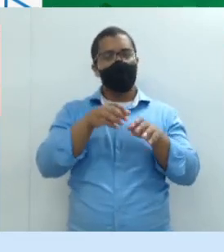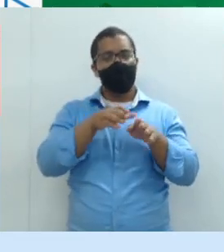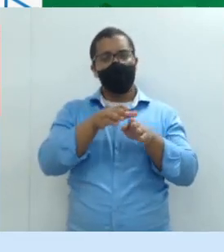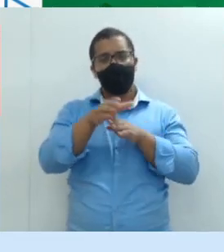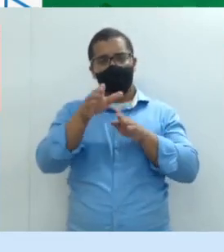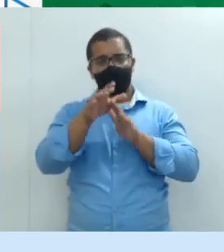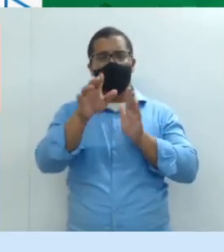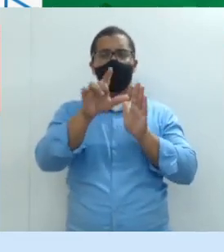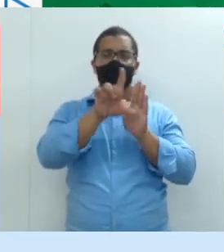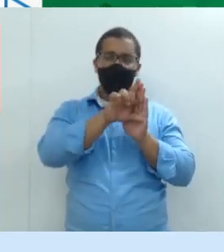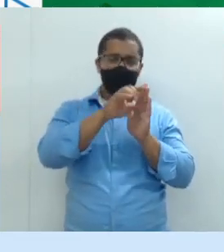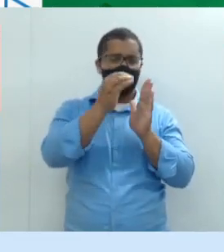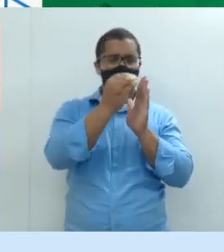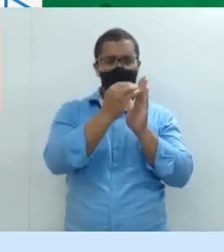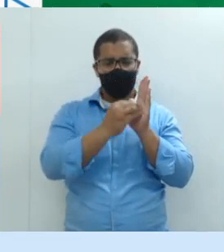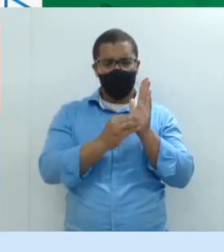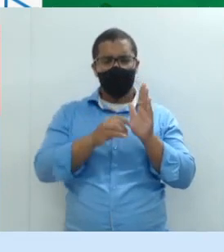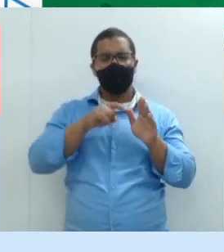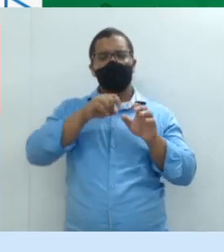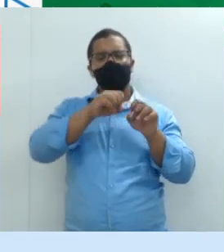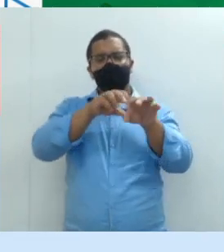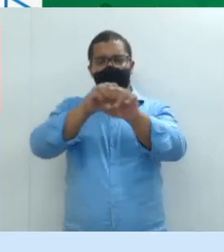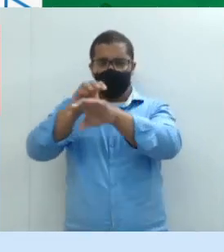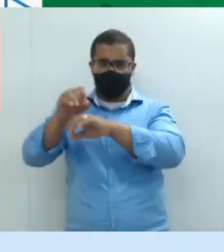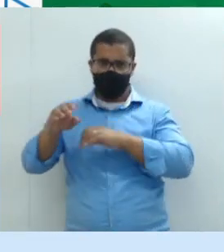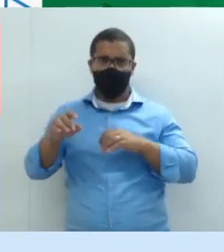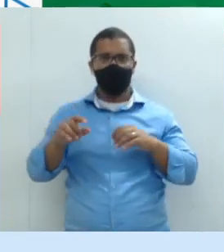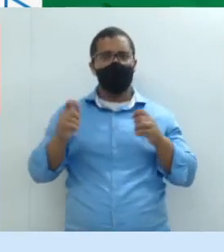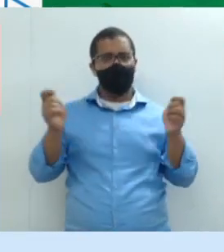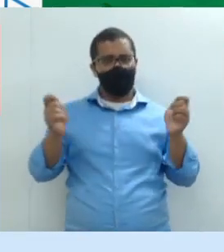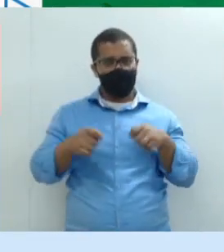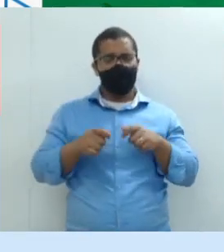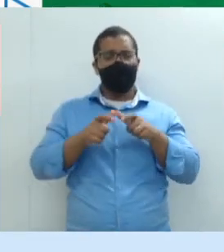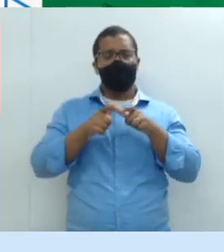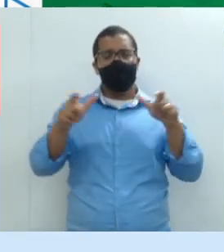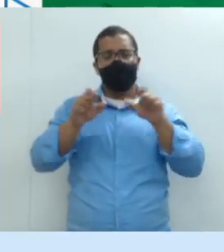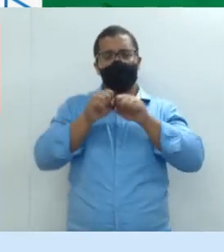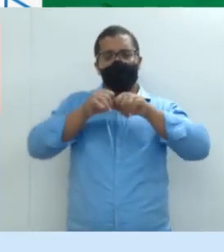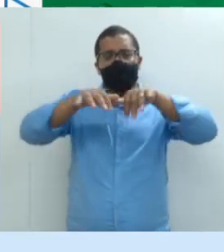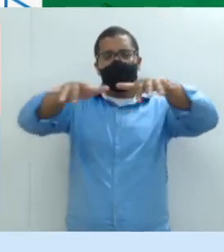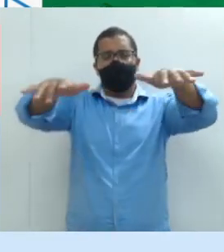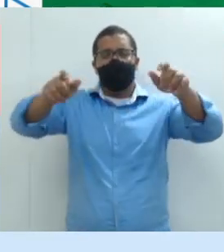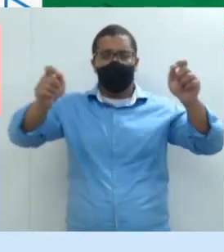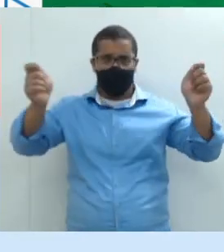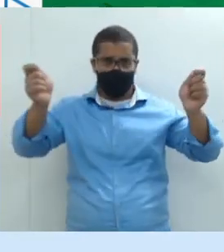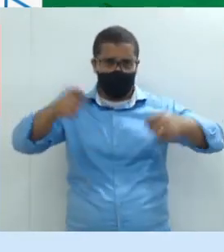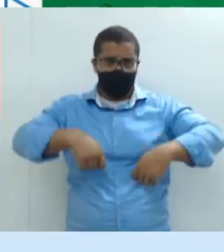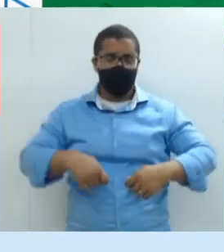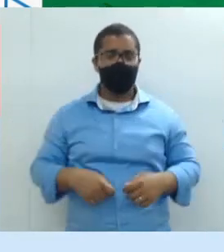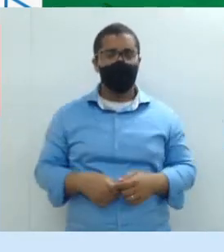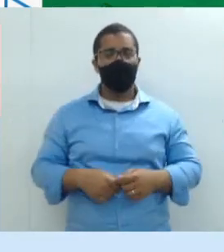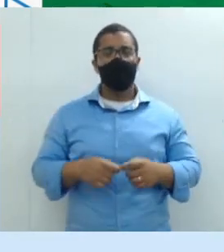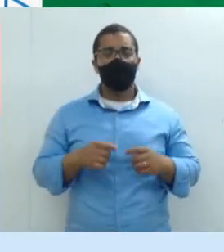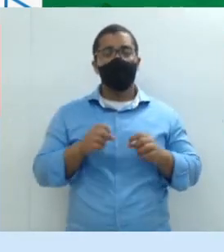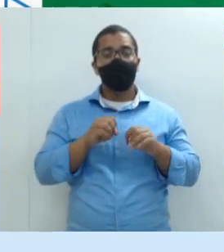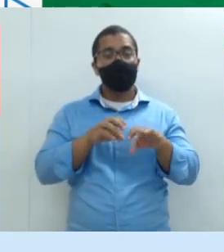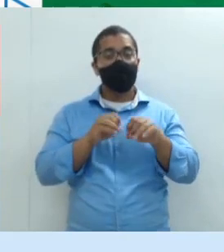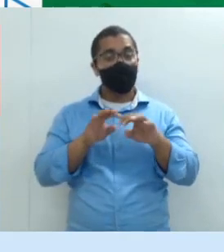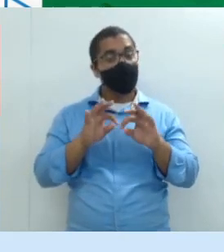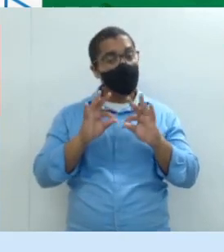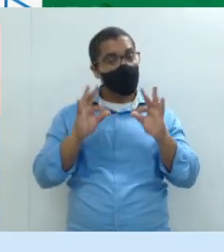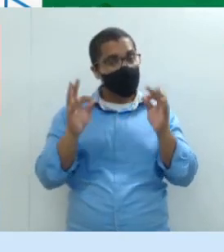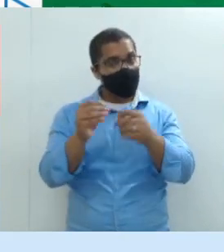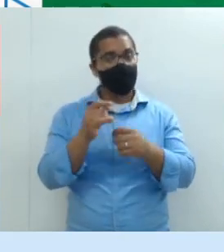assim poder jogar para frente, profetizar e, enfim, adiantar passar para frente no sentido literal todos os ensinamentos que a